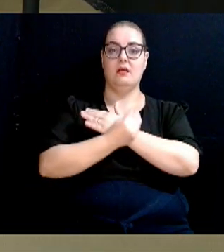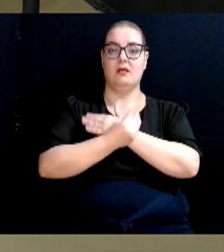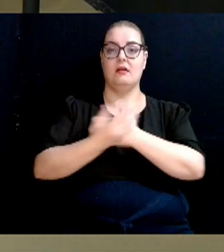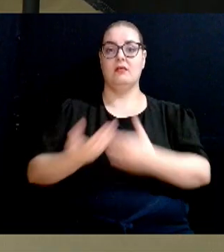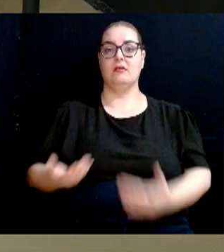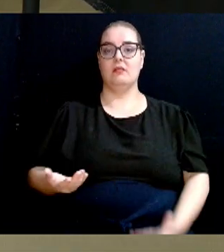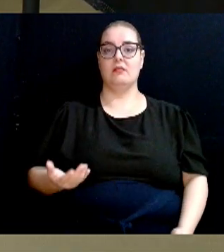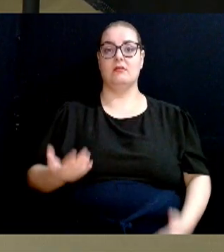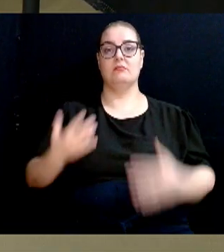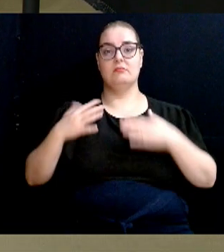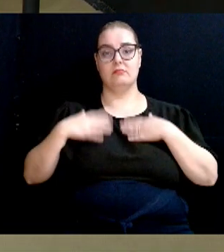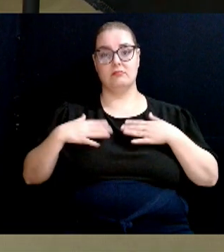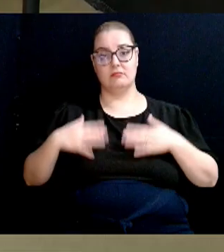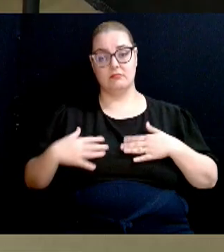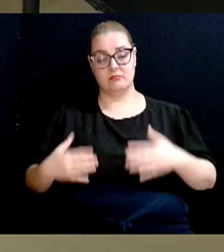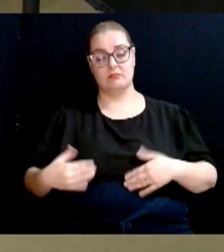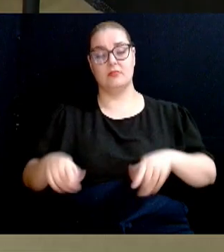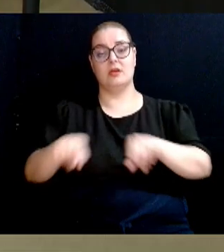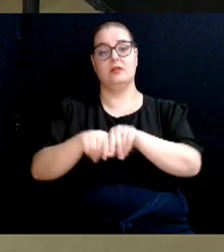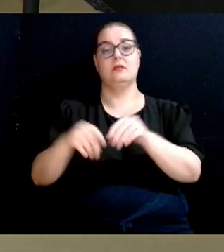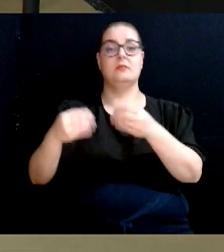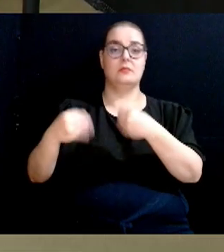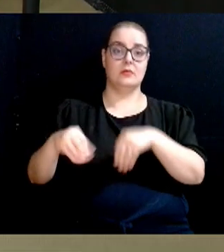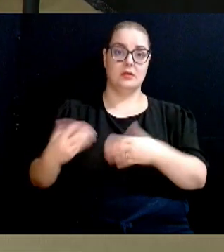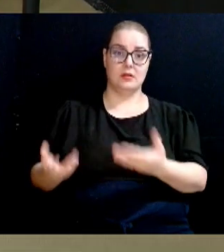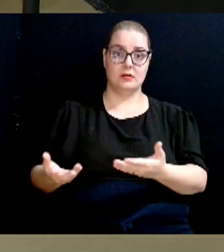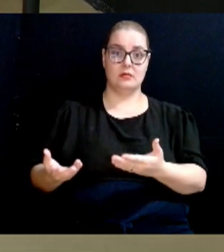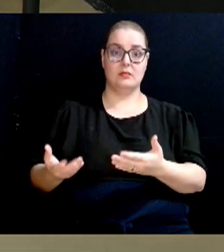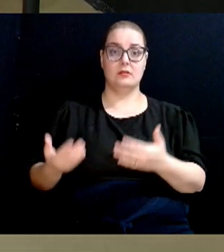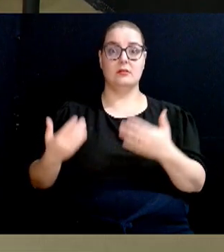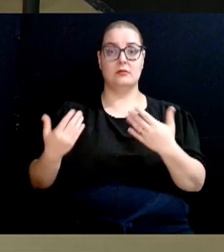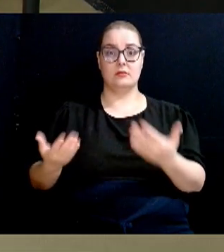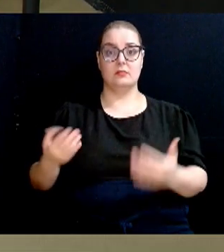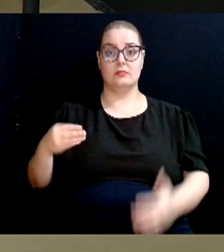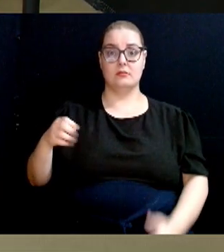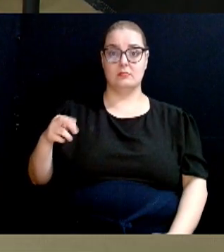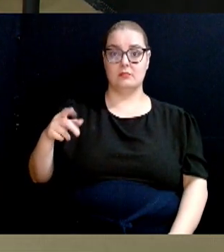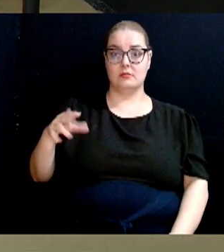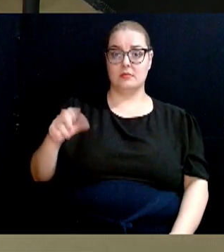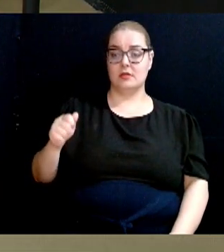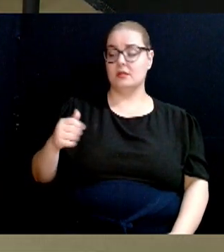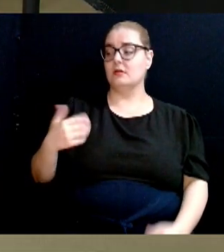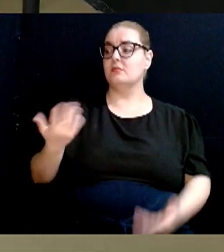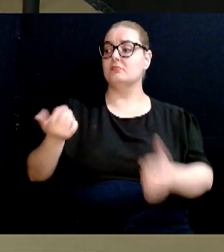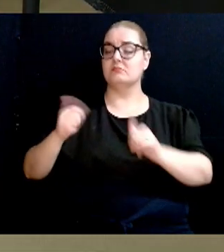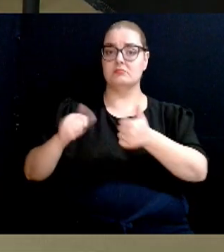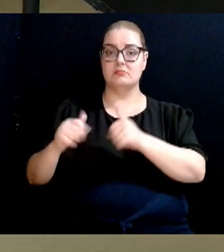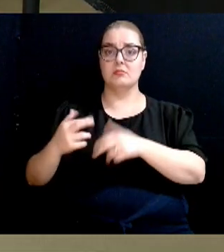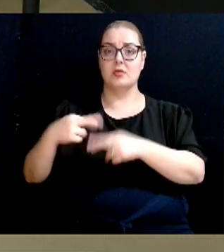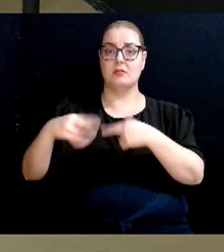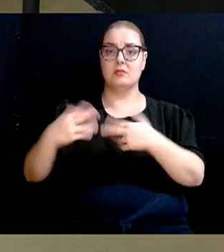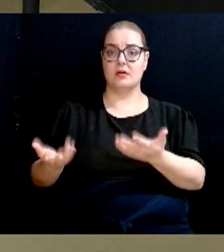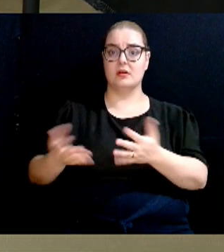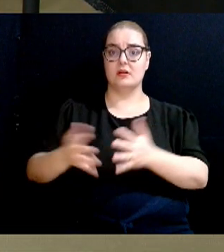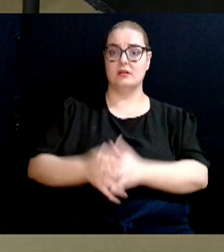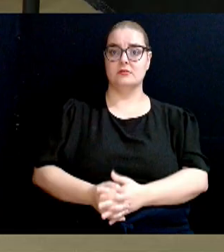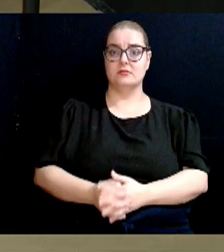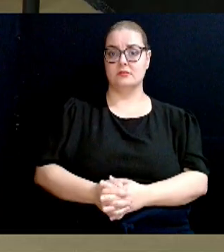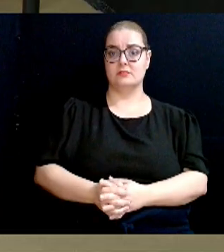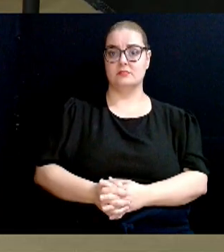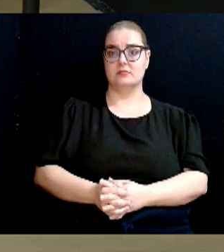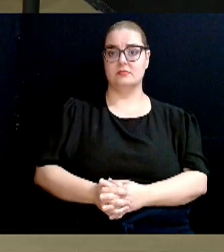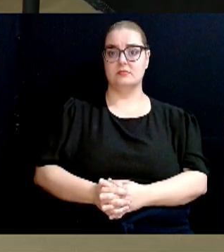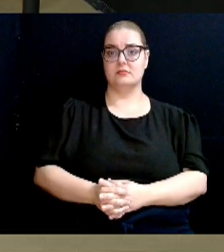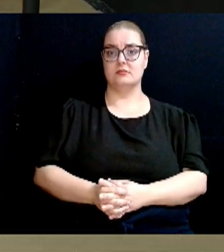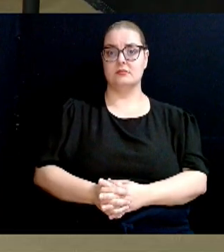também pode trazer prejuízo. Então, Marcela, qual que é a sua avaliação sobre esse questionamento aí do